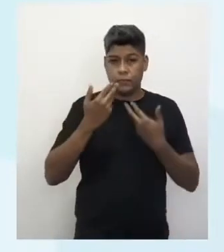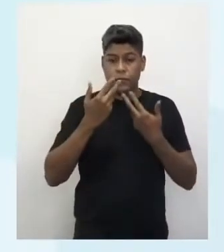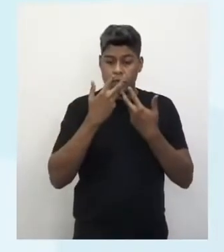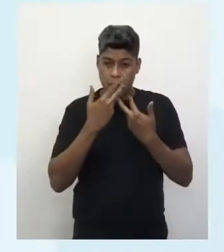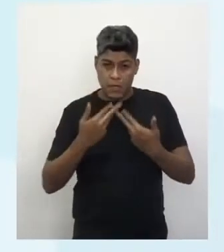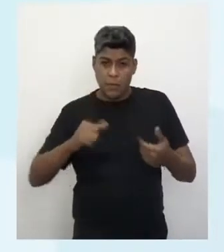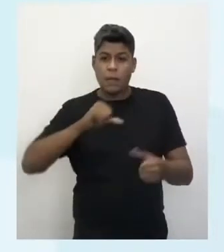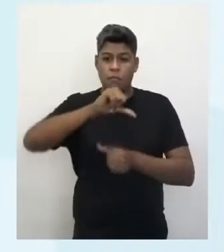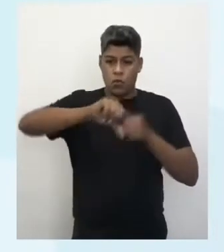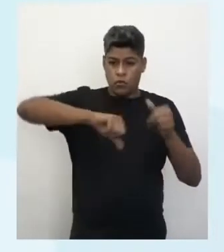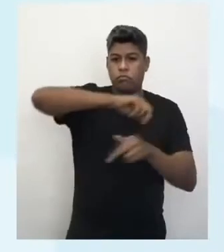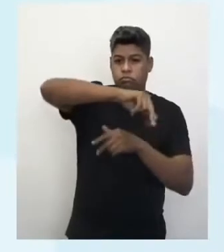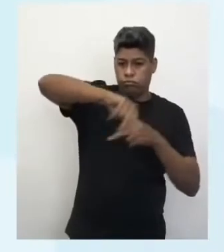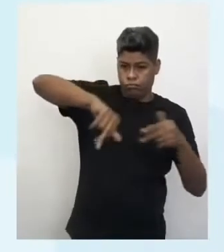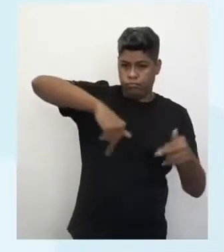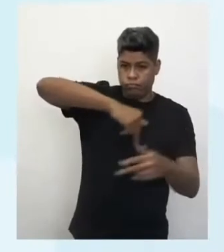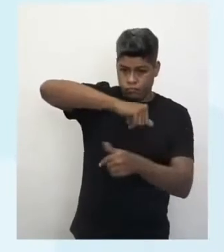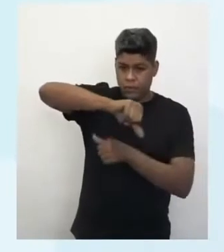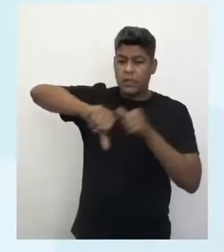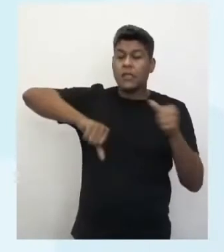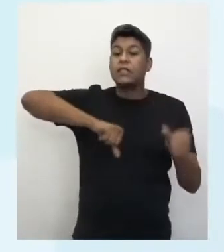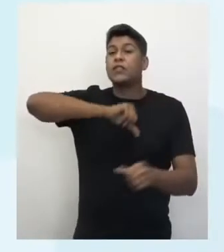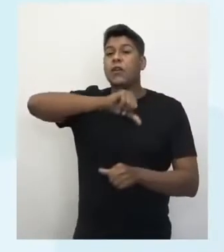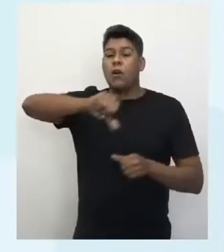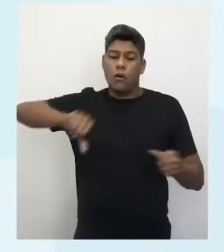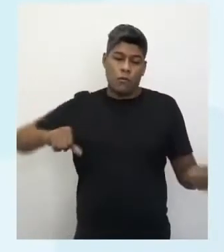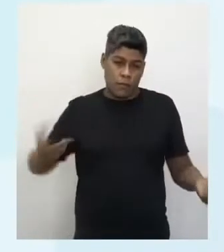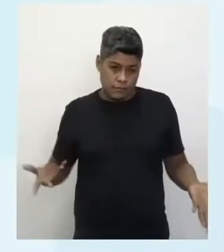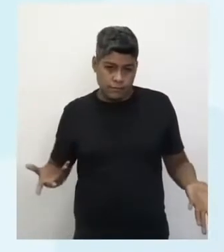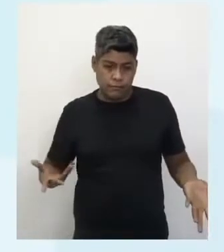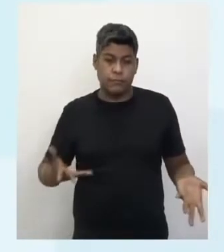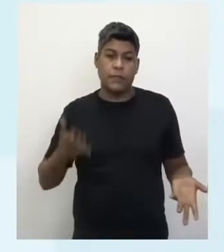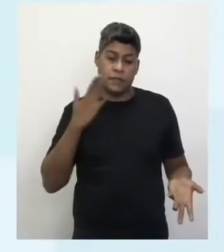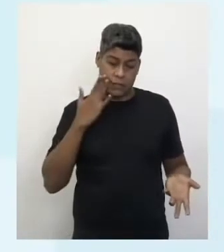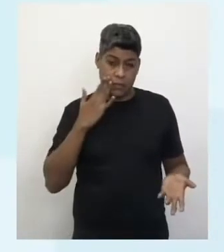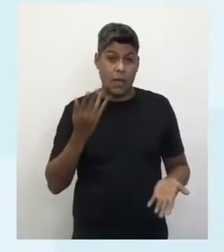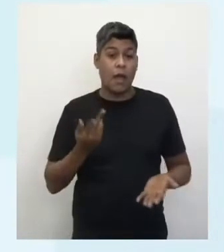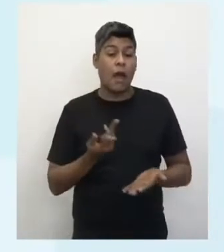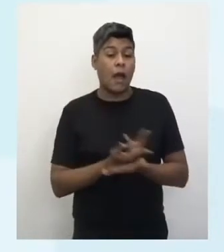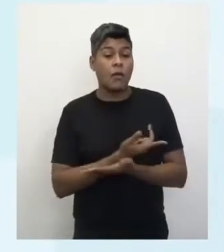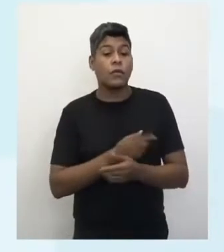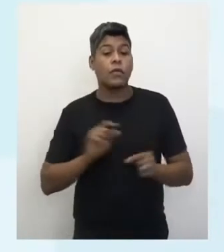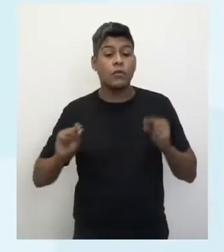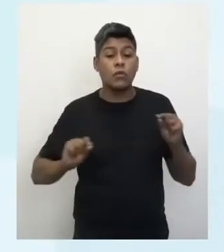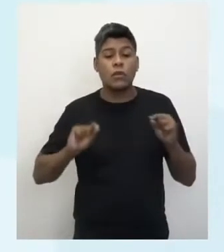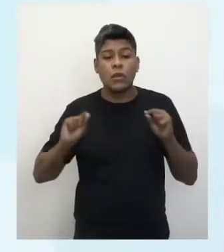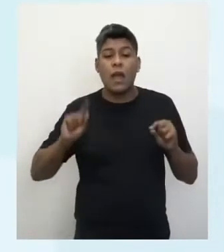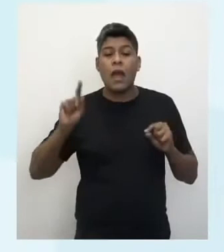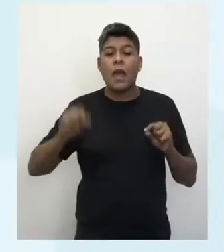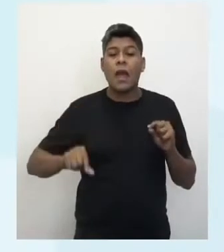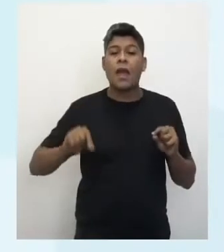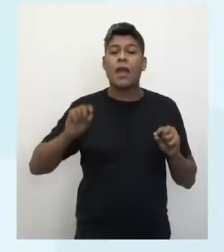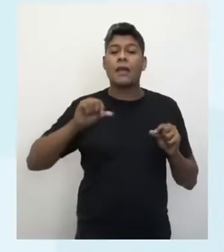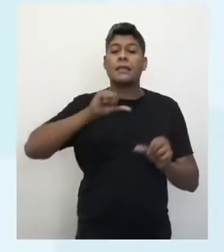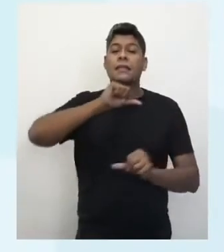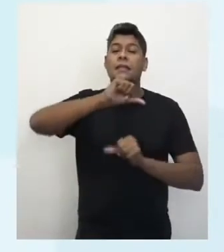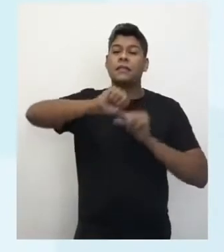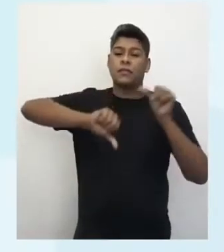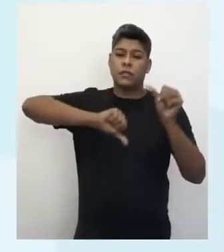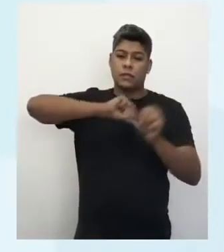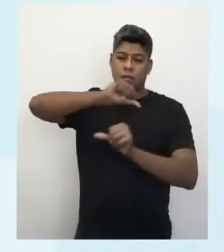se transformam em outras espécies, né? E que isso acontecia, né, até ficou conhecido como